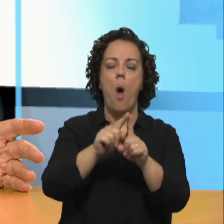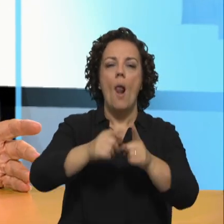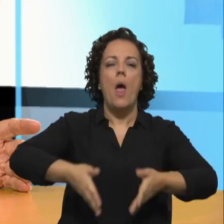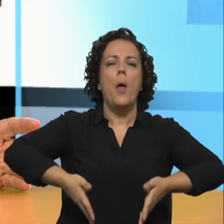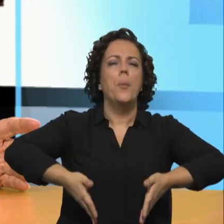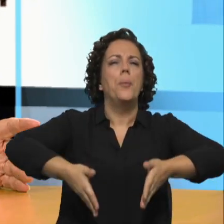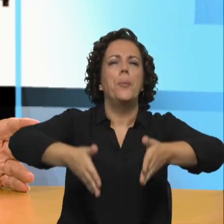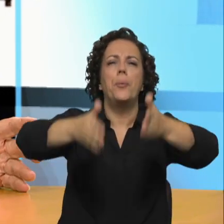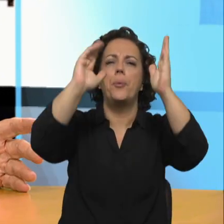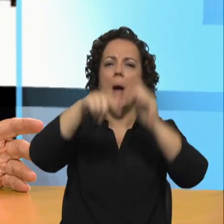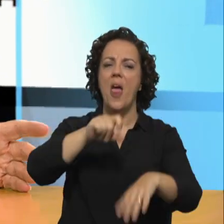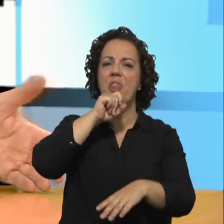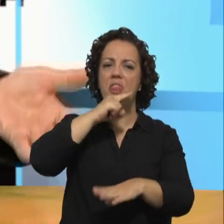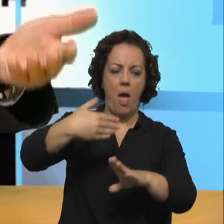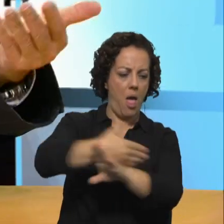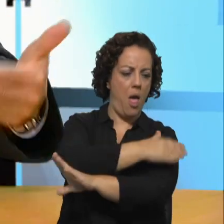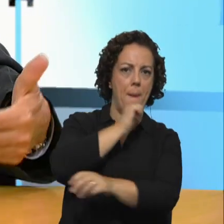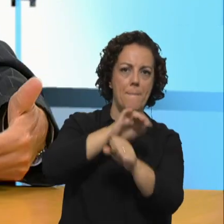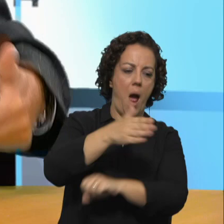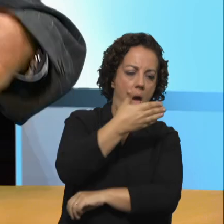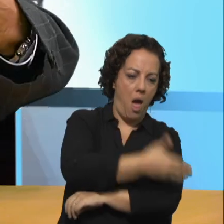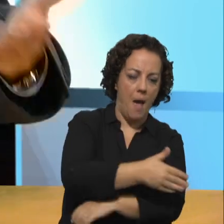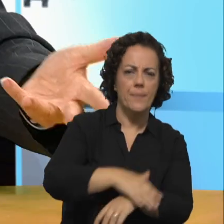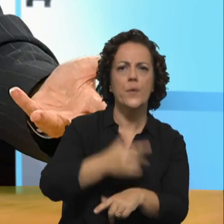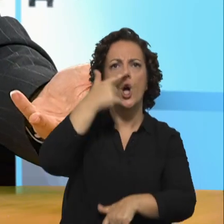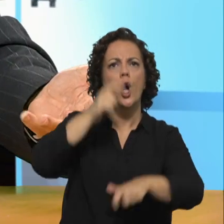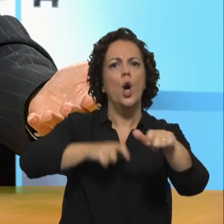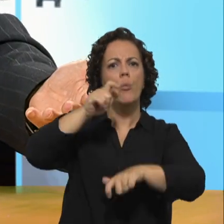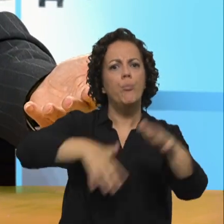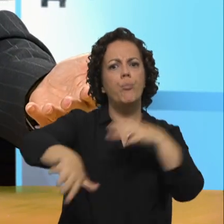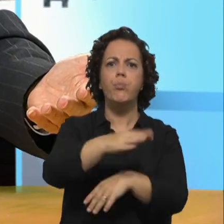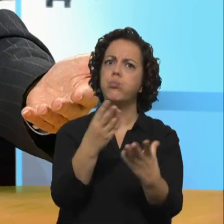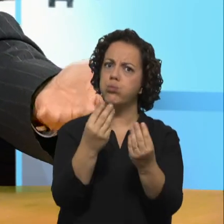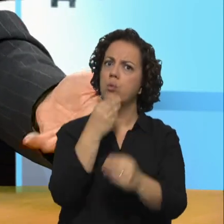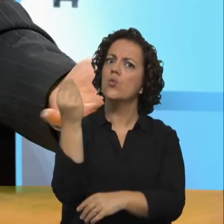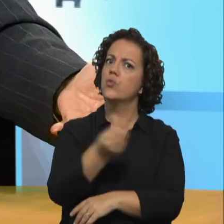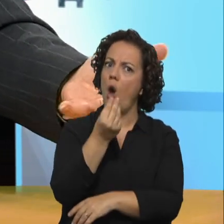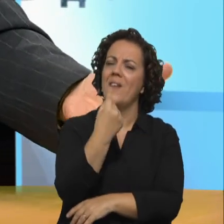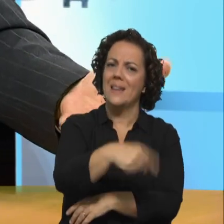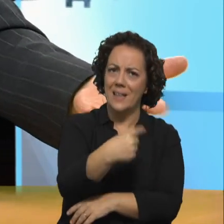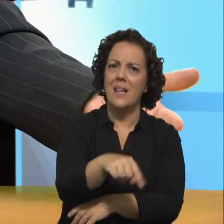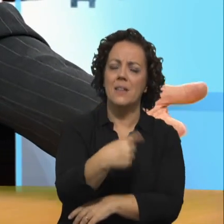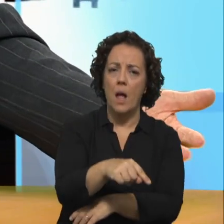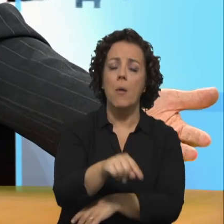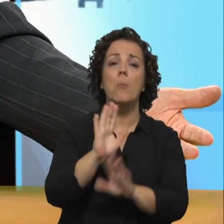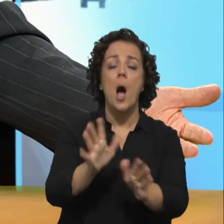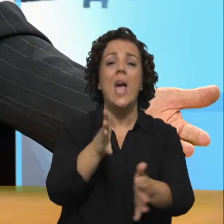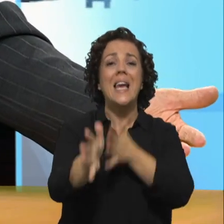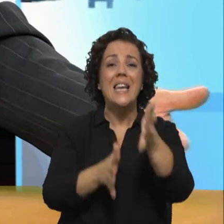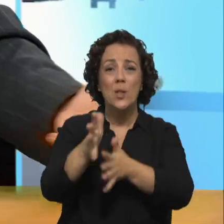tem saída para o mar, tem população muito jovem. Mas a única indústria que ali